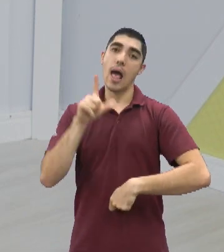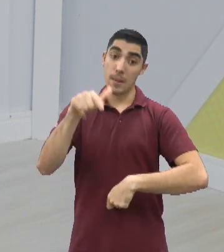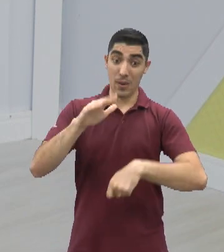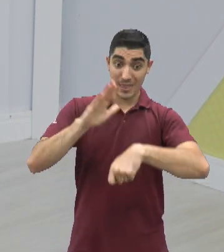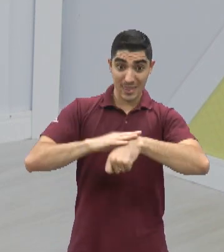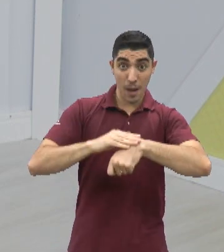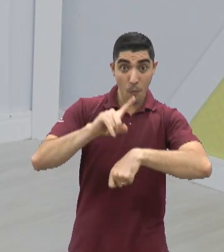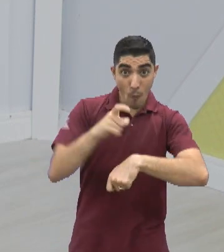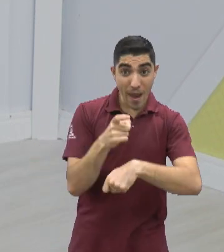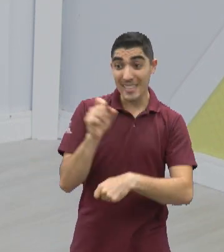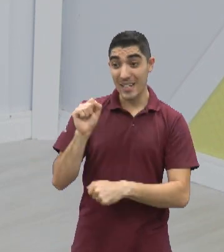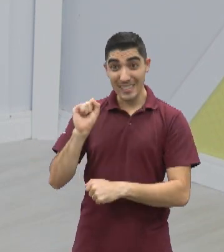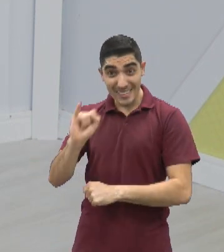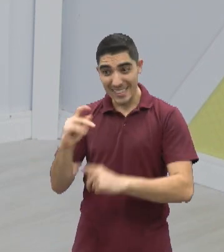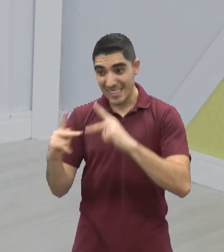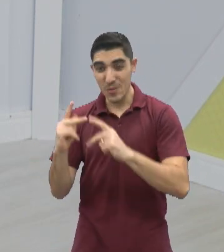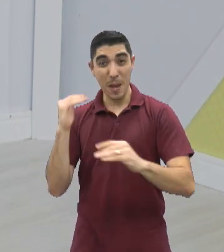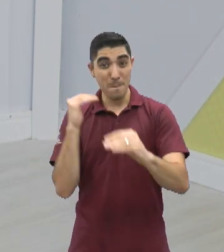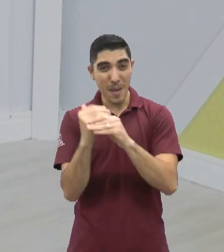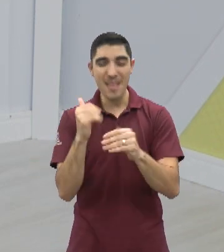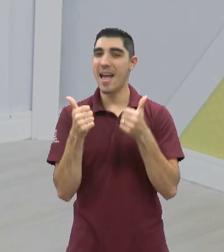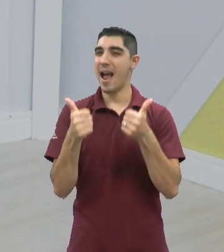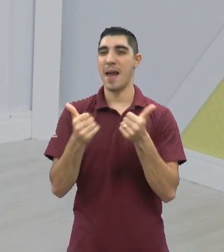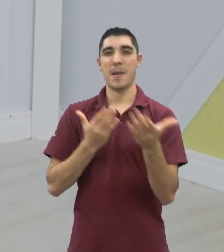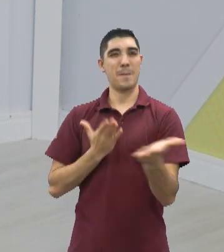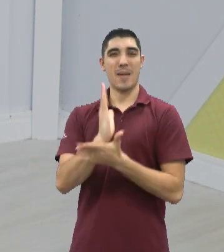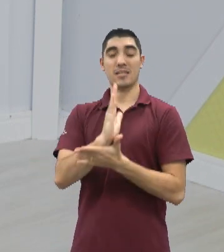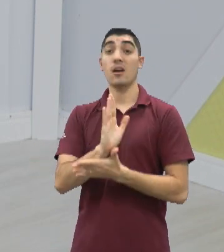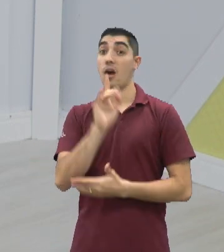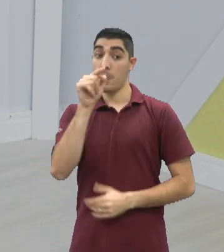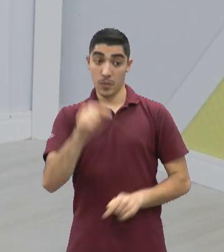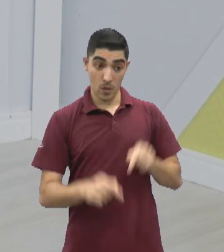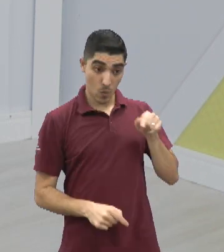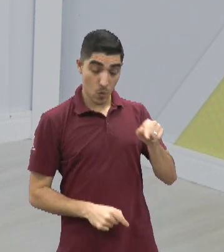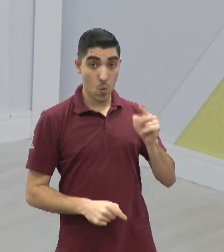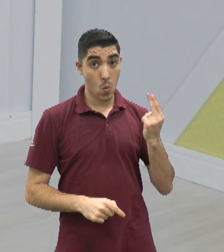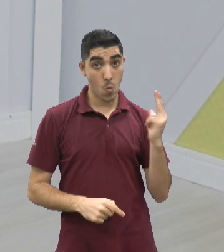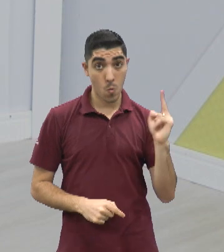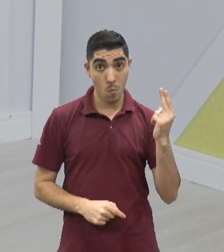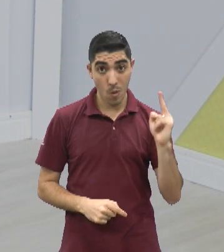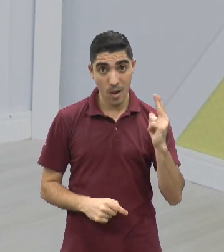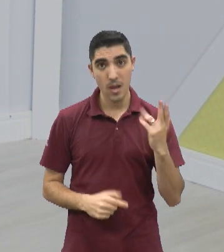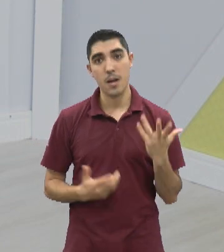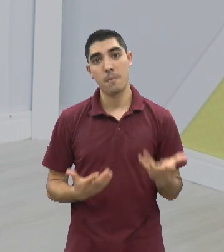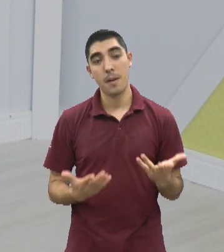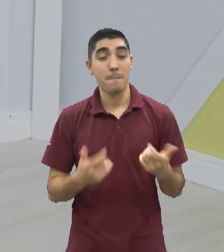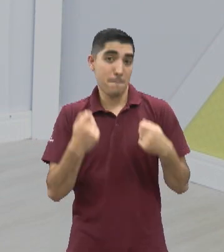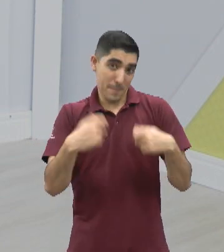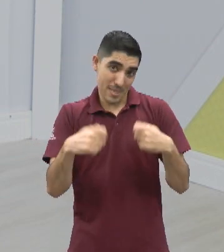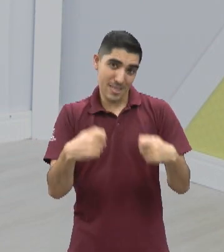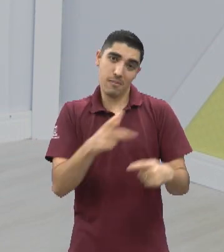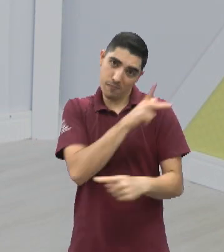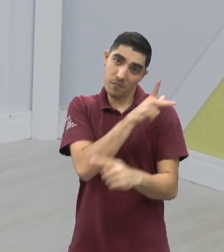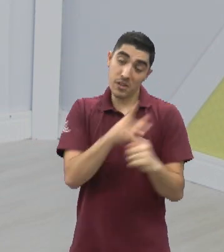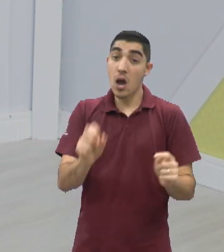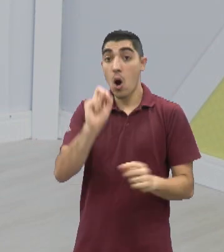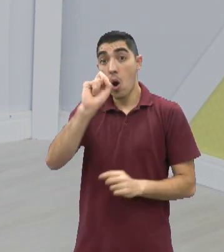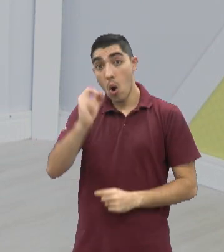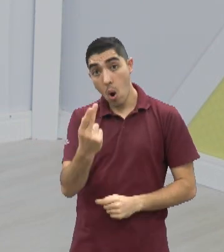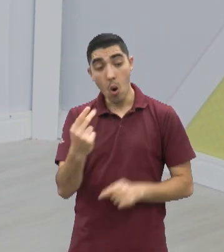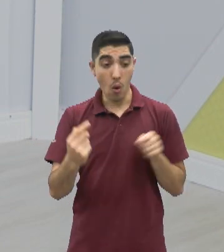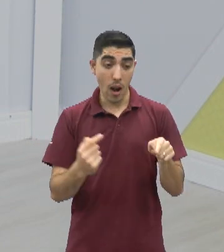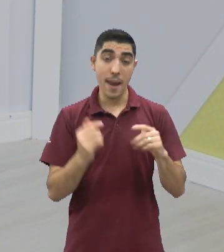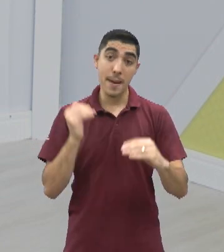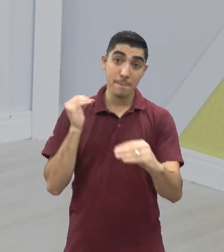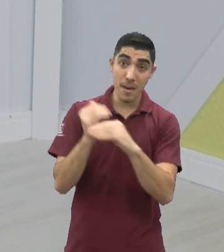a vantagem do empate. Para o Umuarama restava aí a vitória ou, quem sabe, o empate no